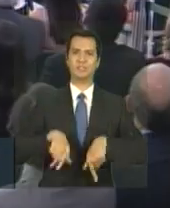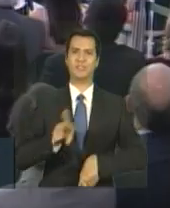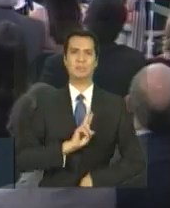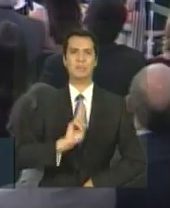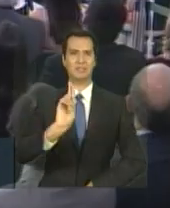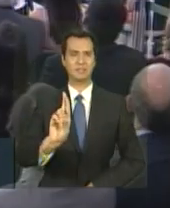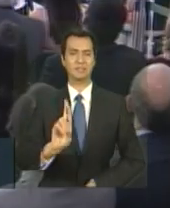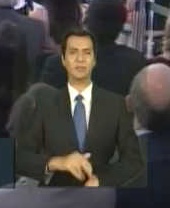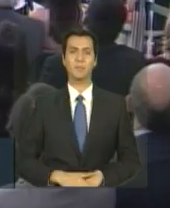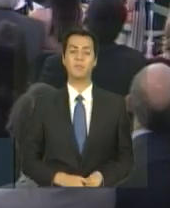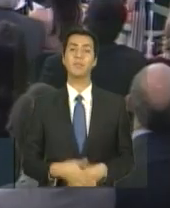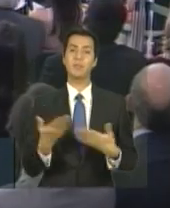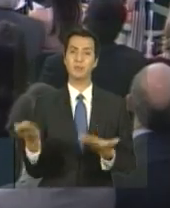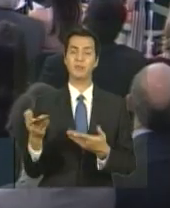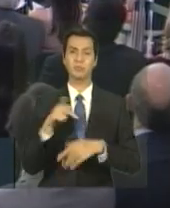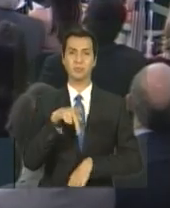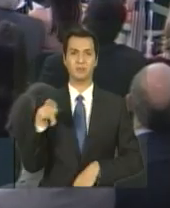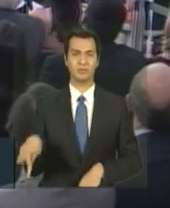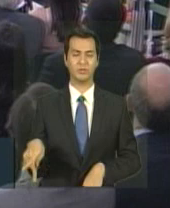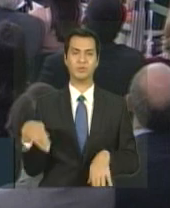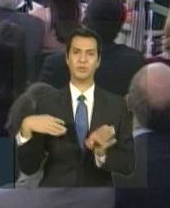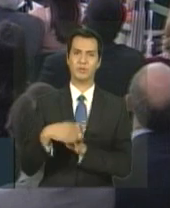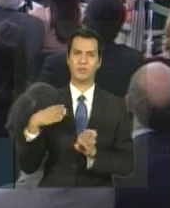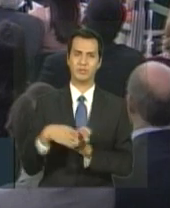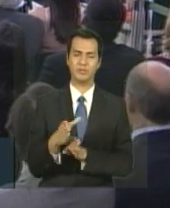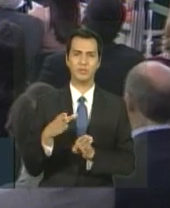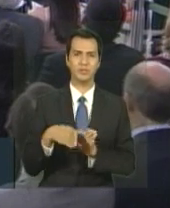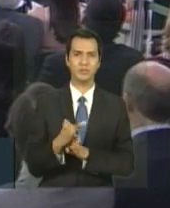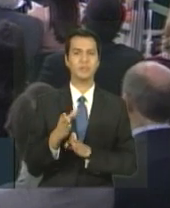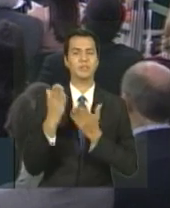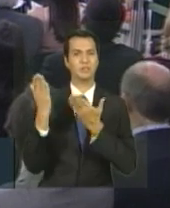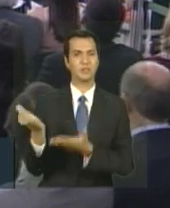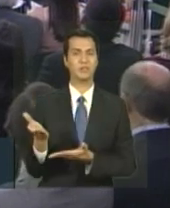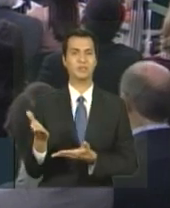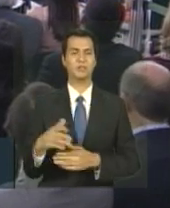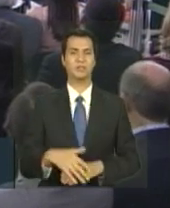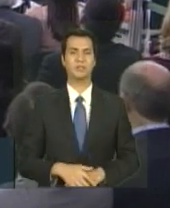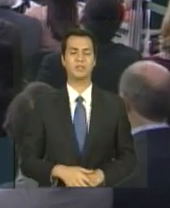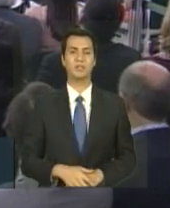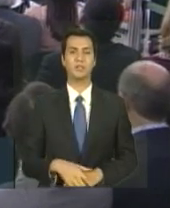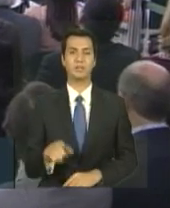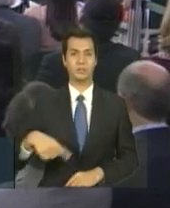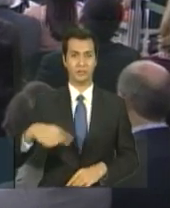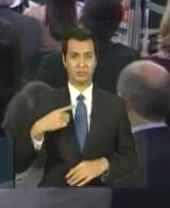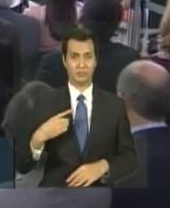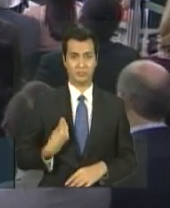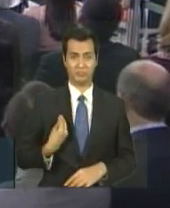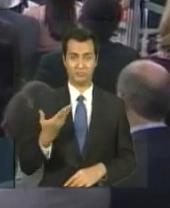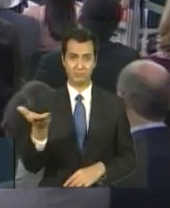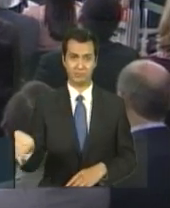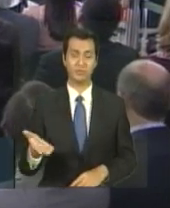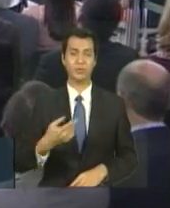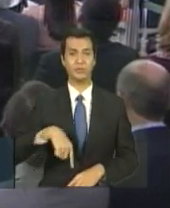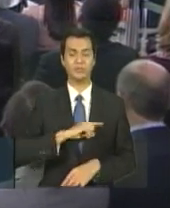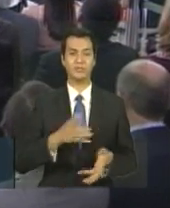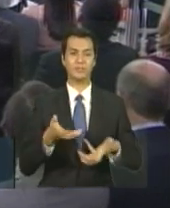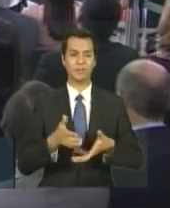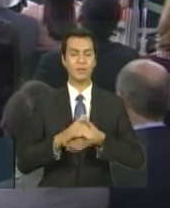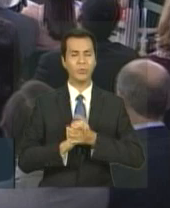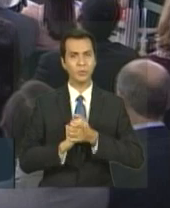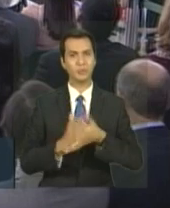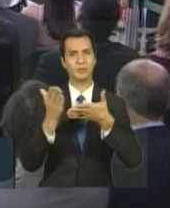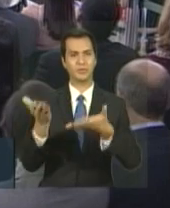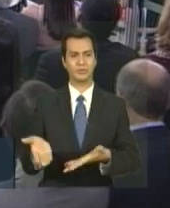eles, e especialmente para vocês, orientadoras e orientadores, aqui presentes, gostaríamos de fazer uma